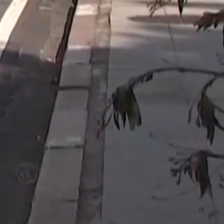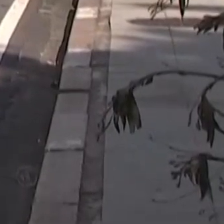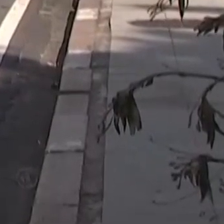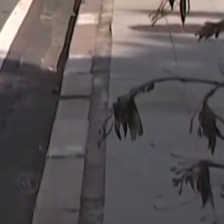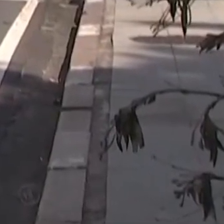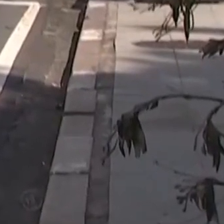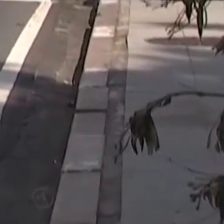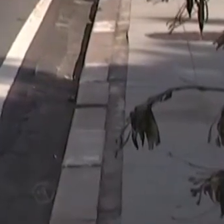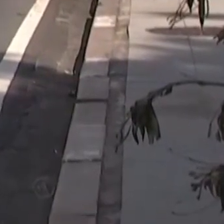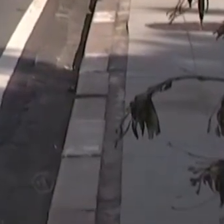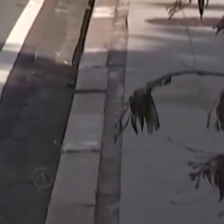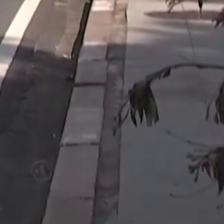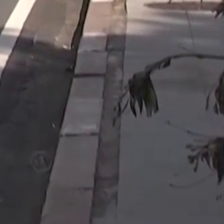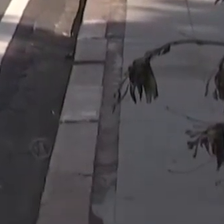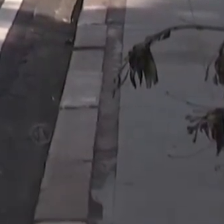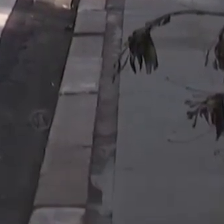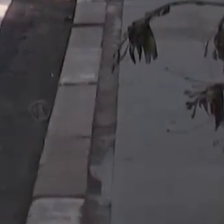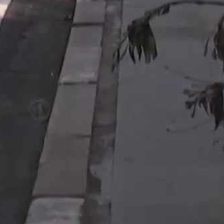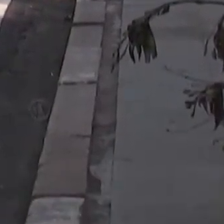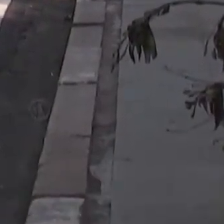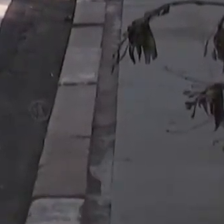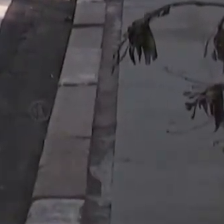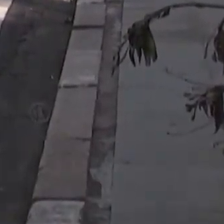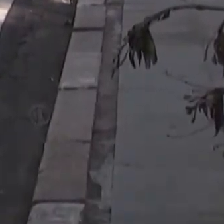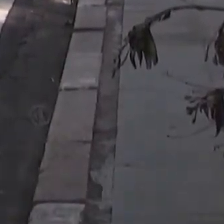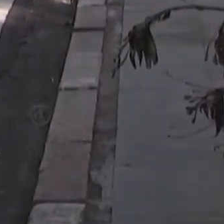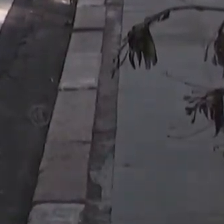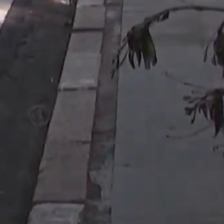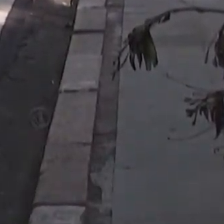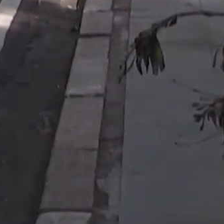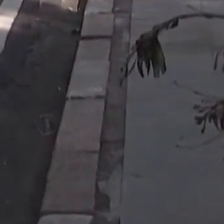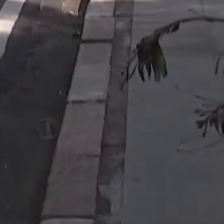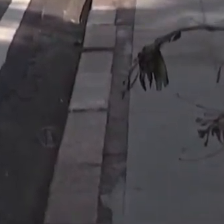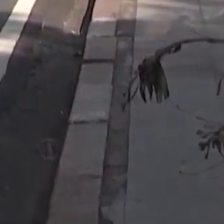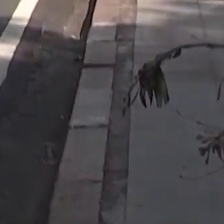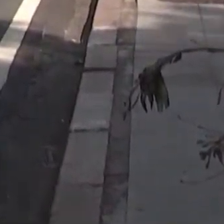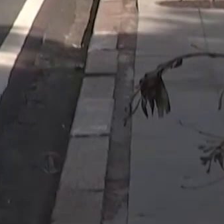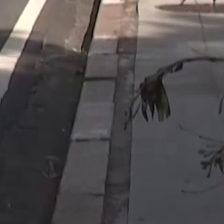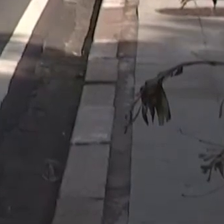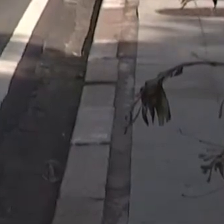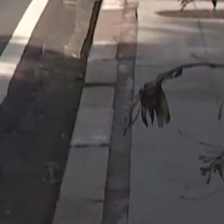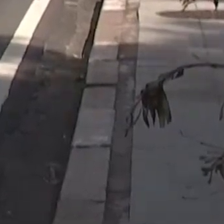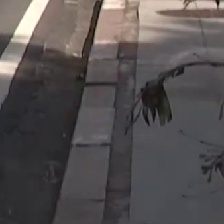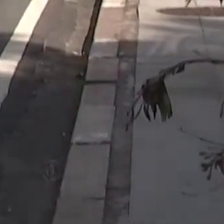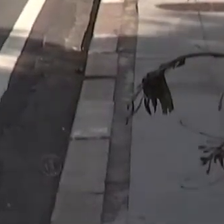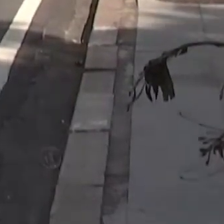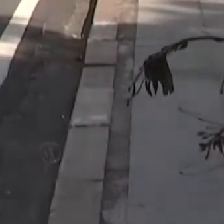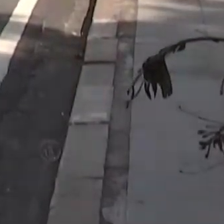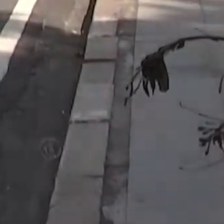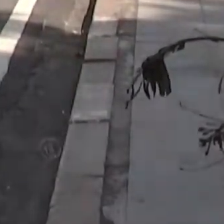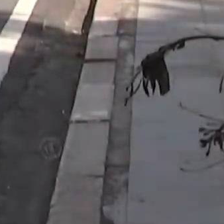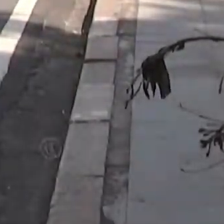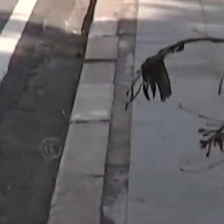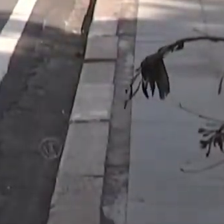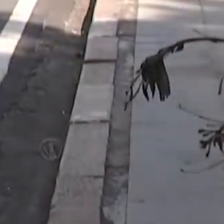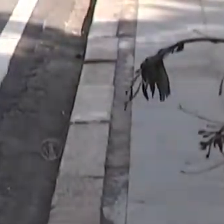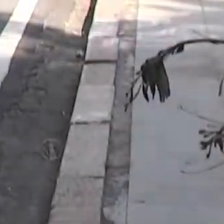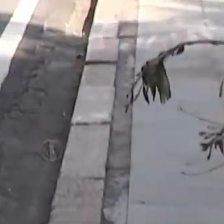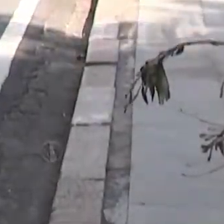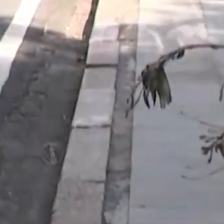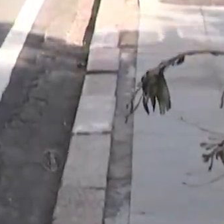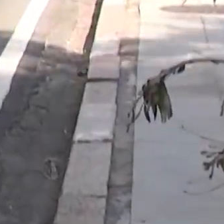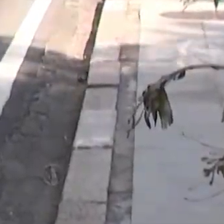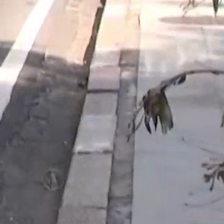de 2023, a quantidade de créditos que expiraram em 2023, de modo